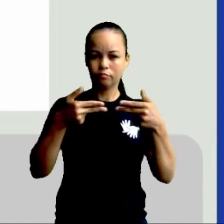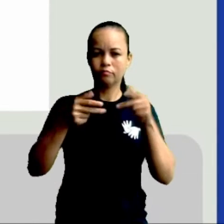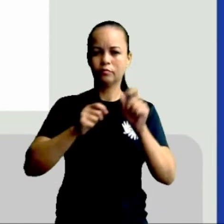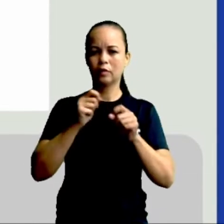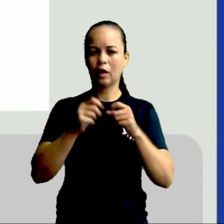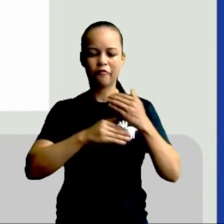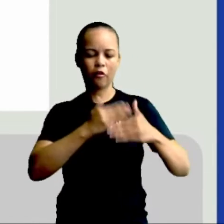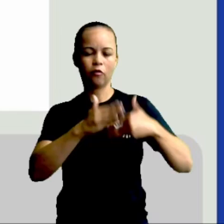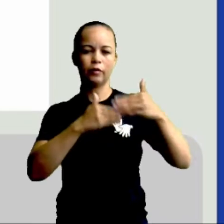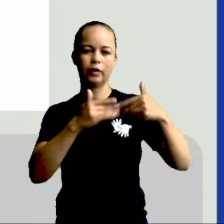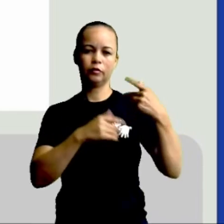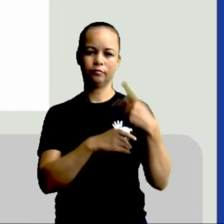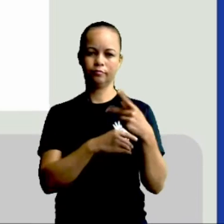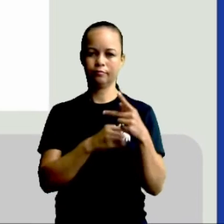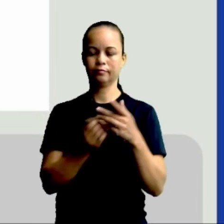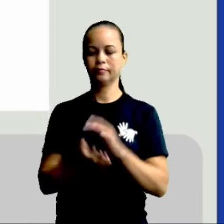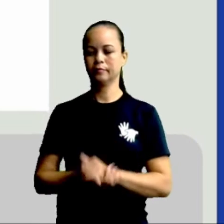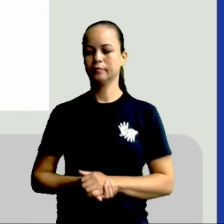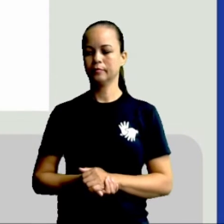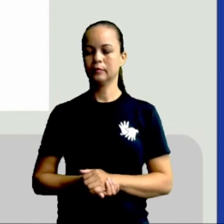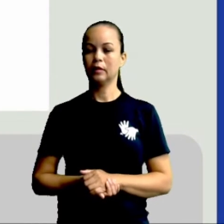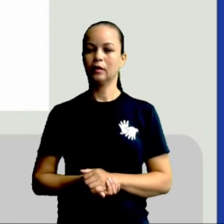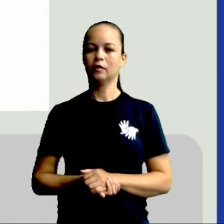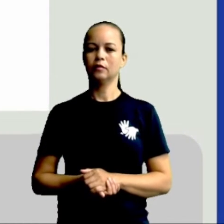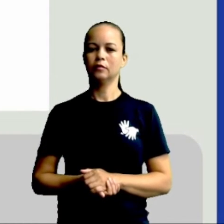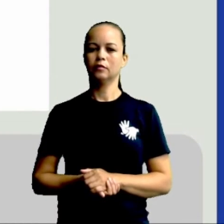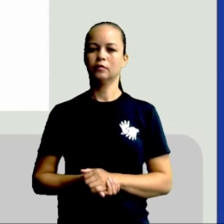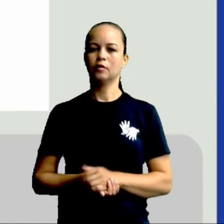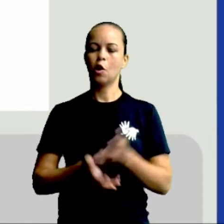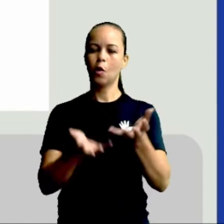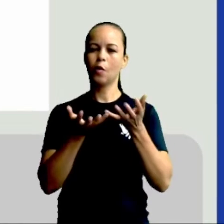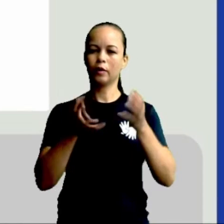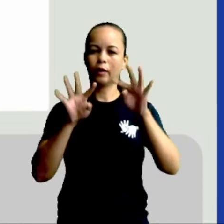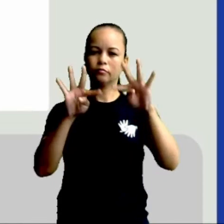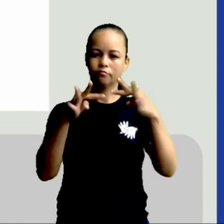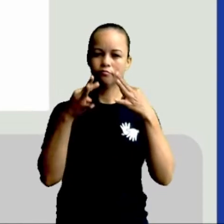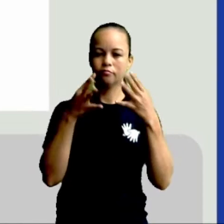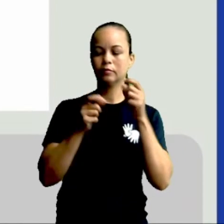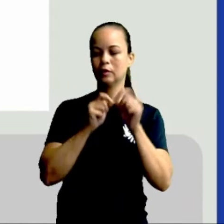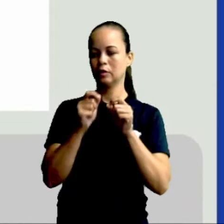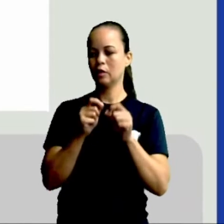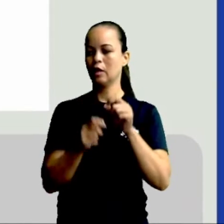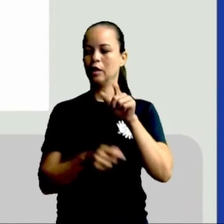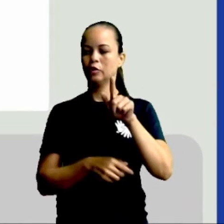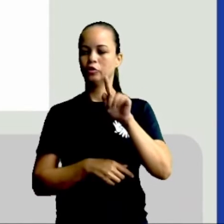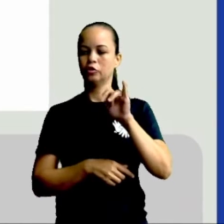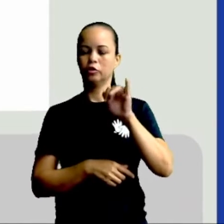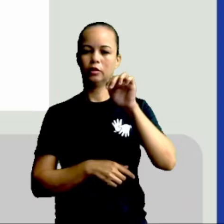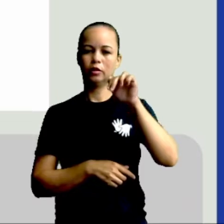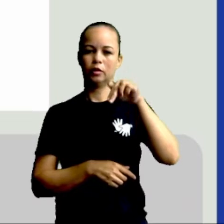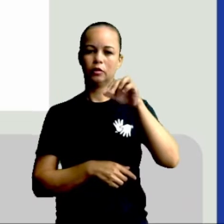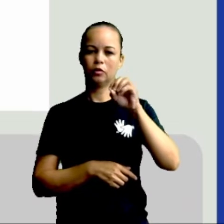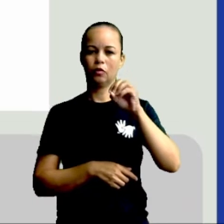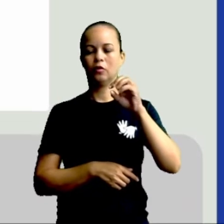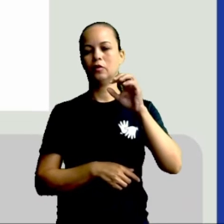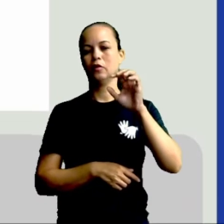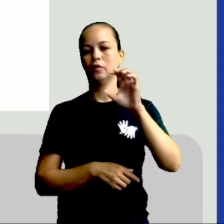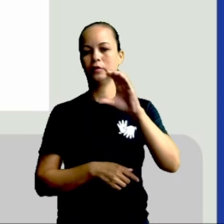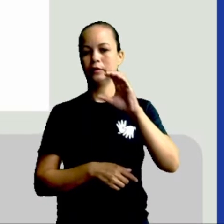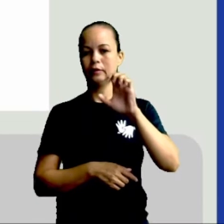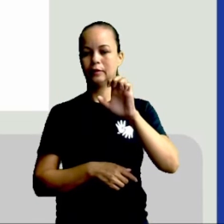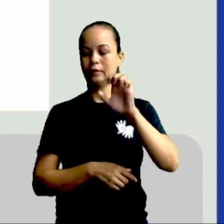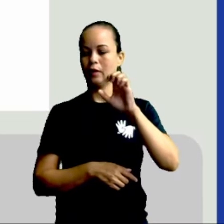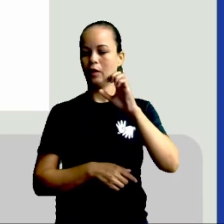esses organismos. E aí eu queria chamar a atenção de vocês numa estrutura que a gente chama de gineceu, que seria a estrutura feminina. E essa estrutura